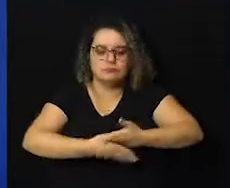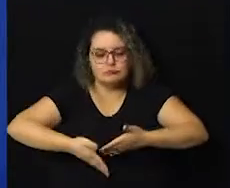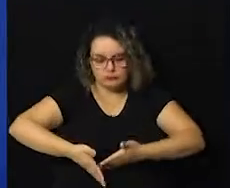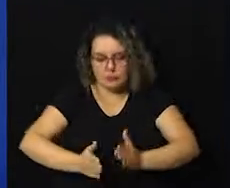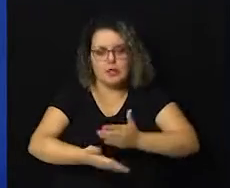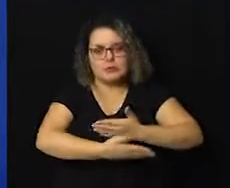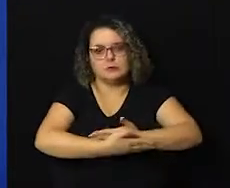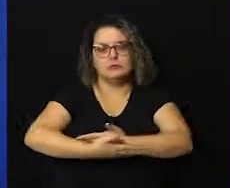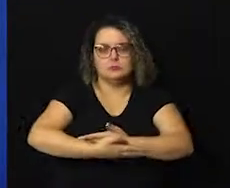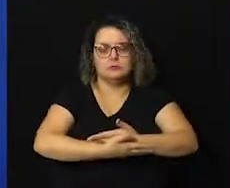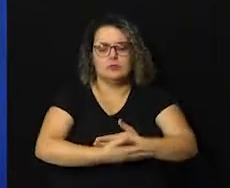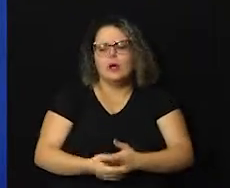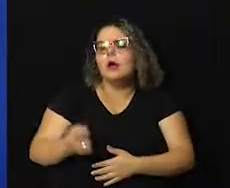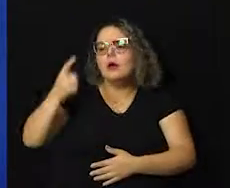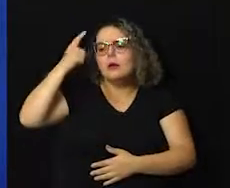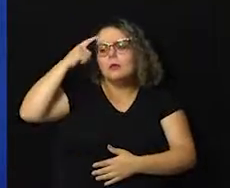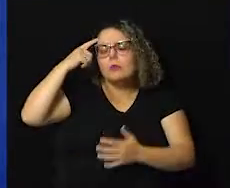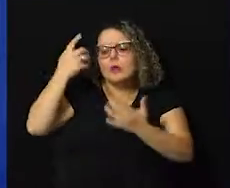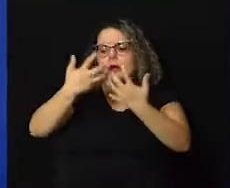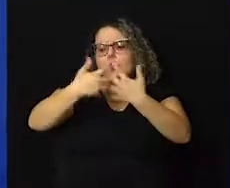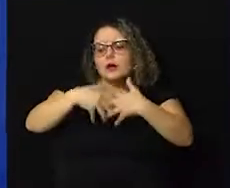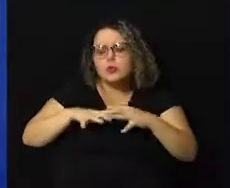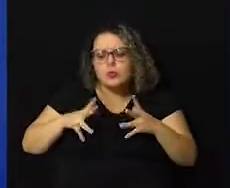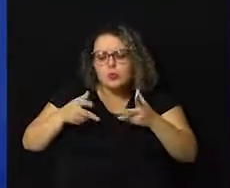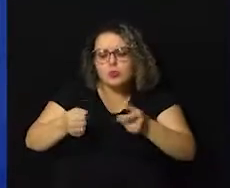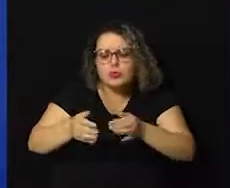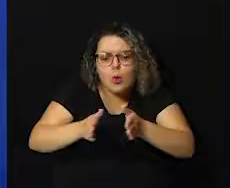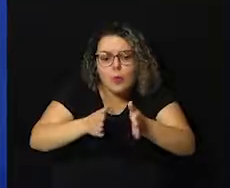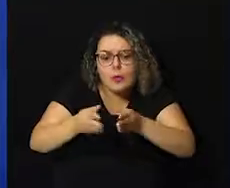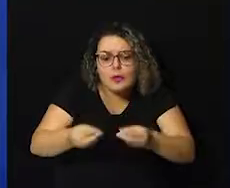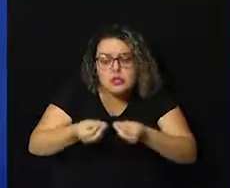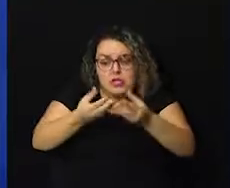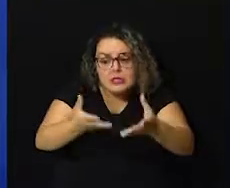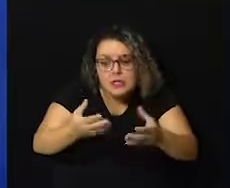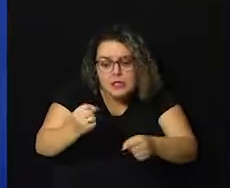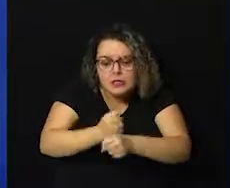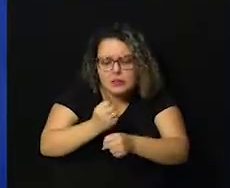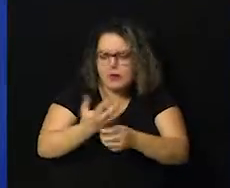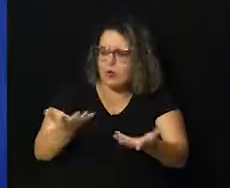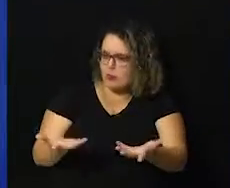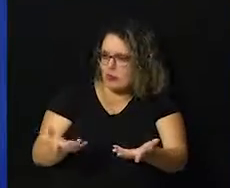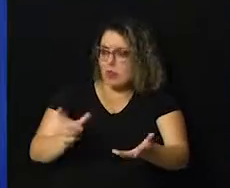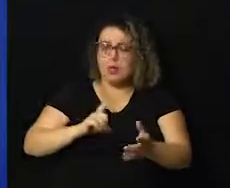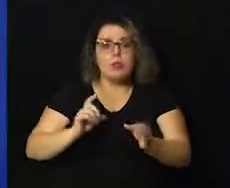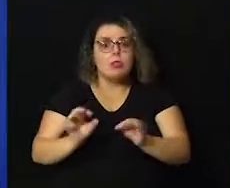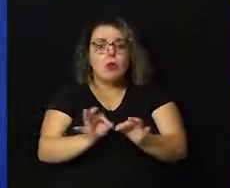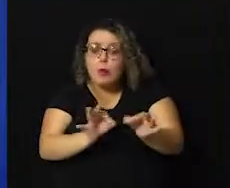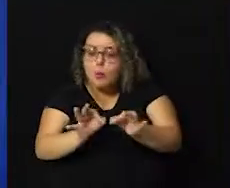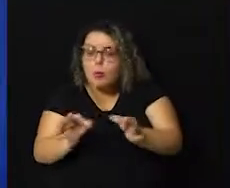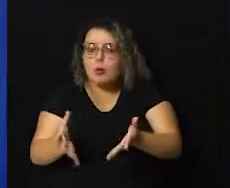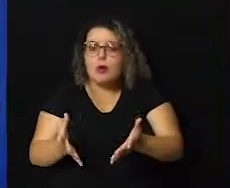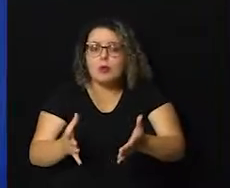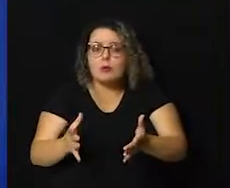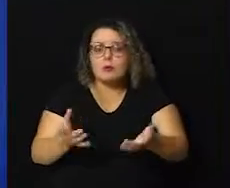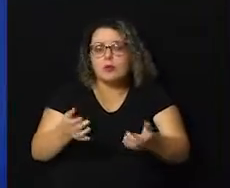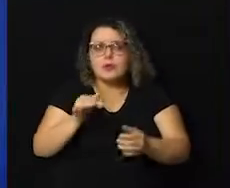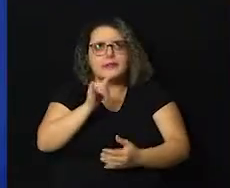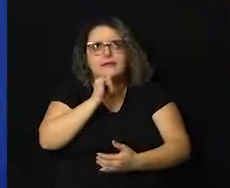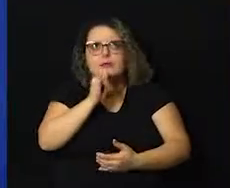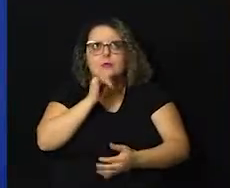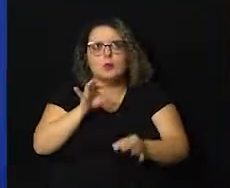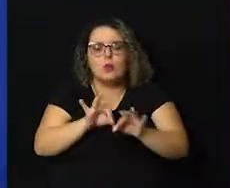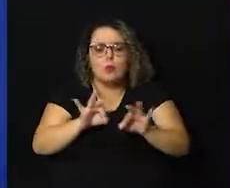pensa nesse prazo em todo esse desafio que você se lançou é esse projeto ele tem um tamanho específico